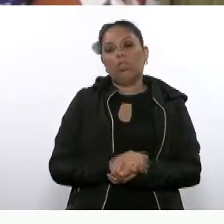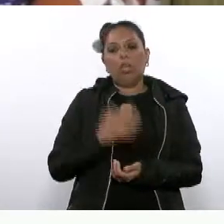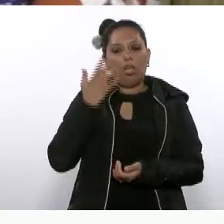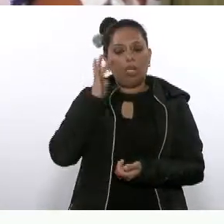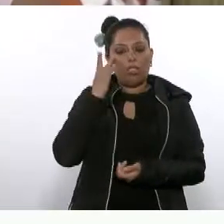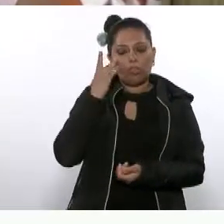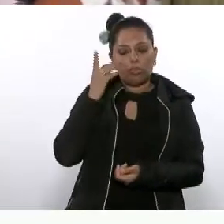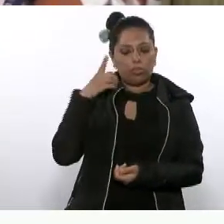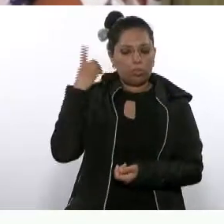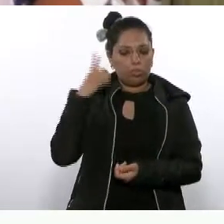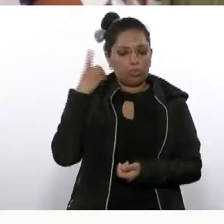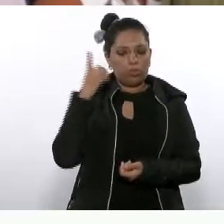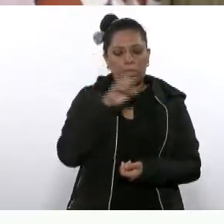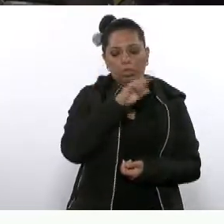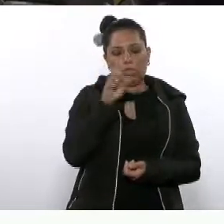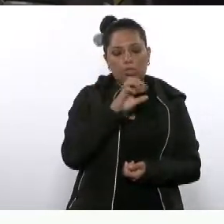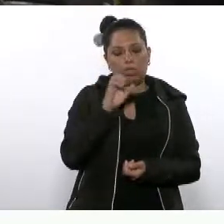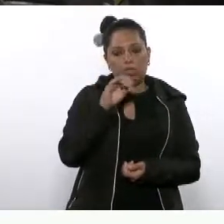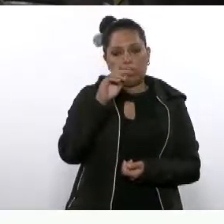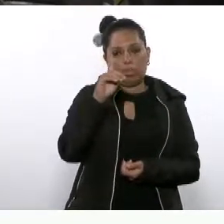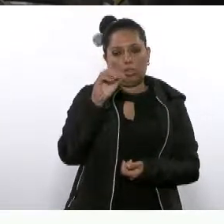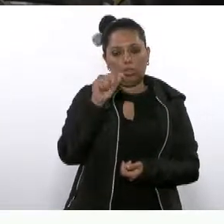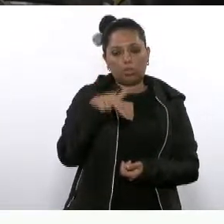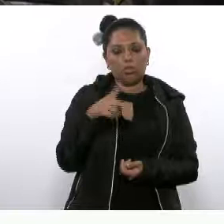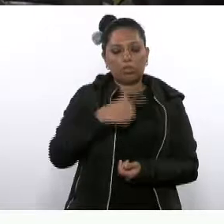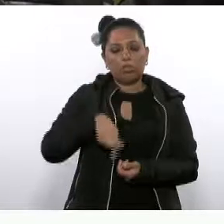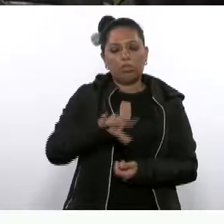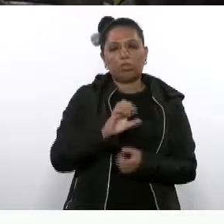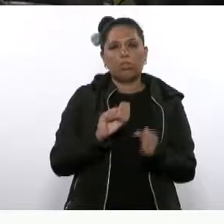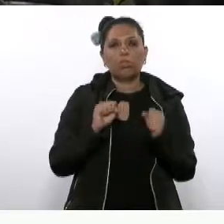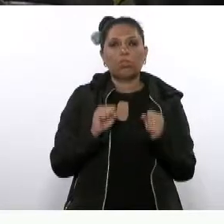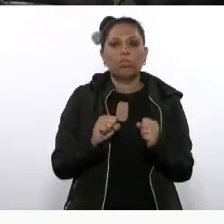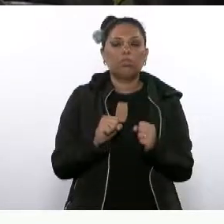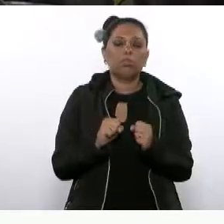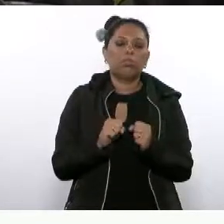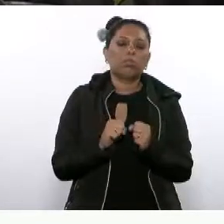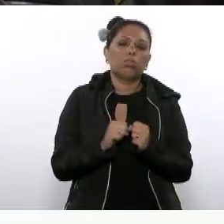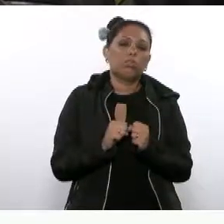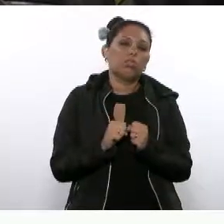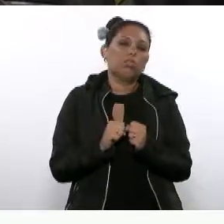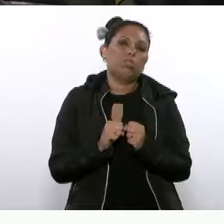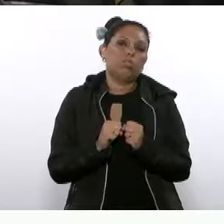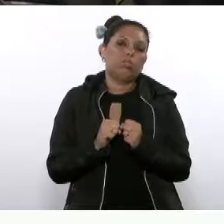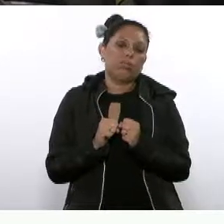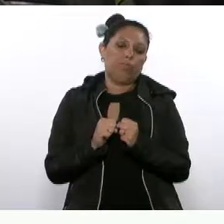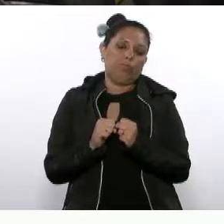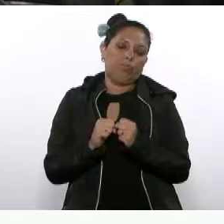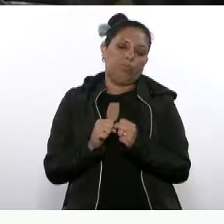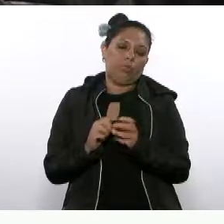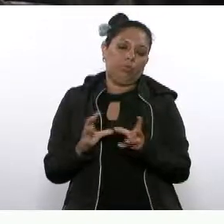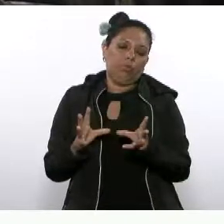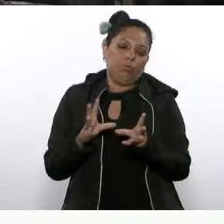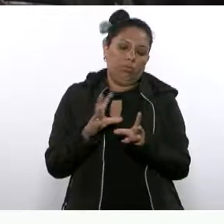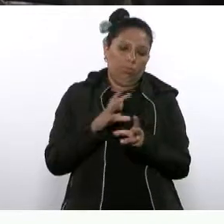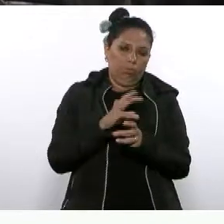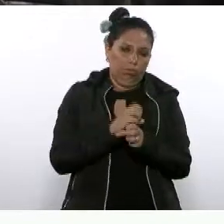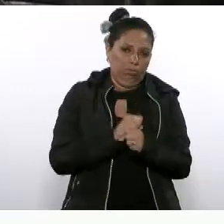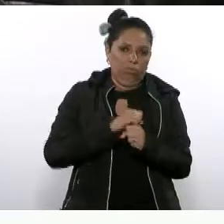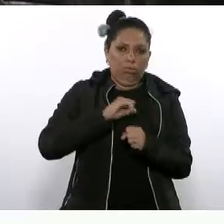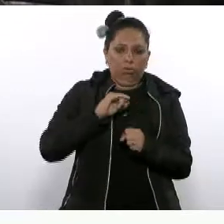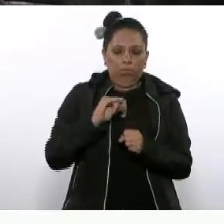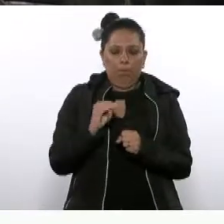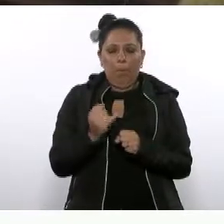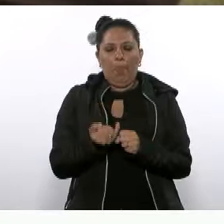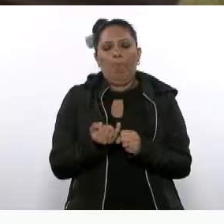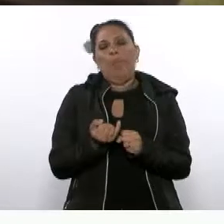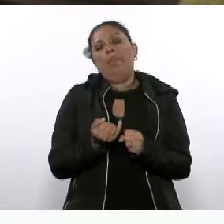Zeidan, talvez a gente pudesse, nessa sugestão de aproveitar,